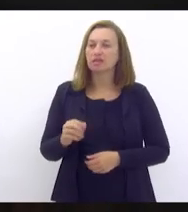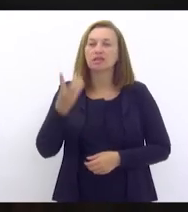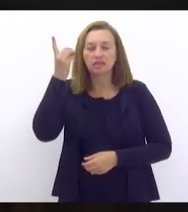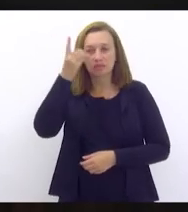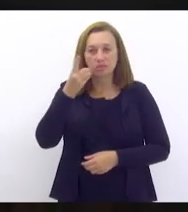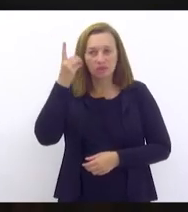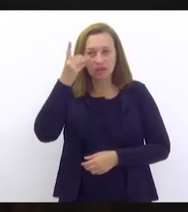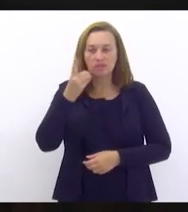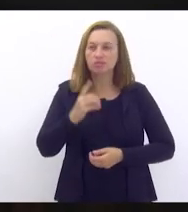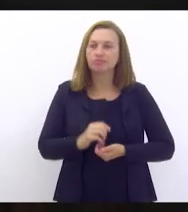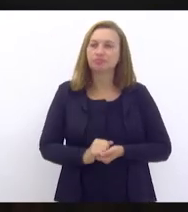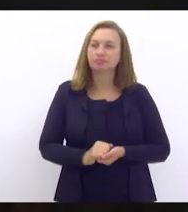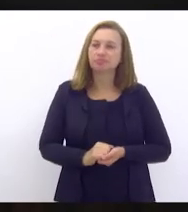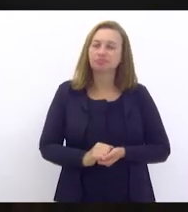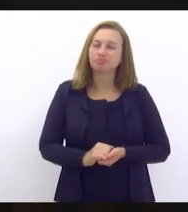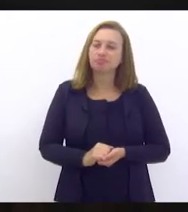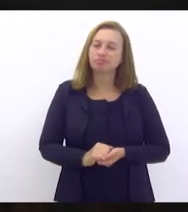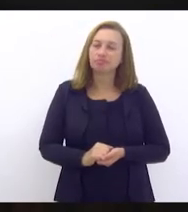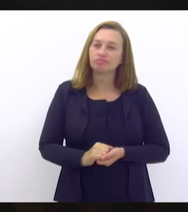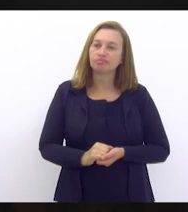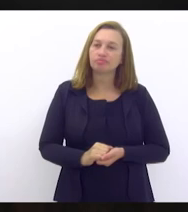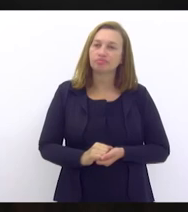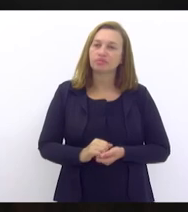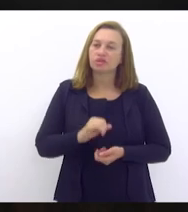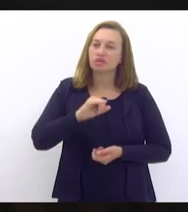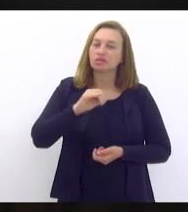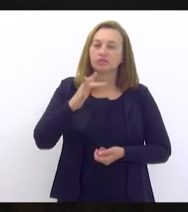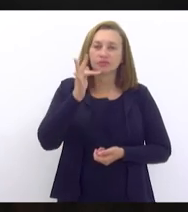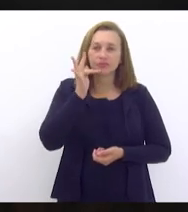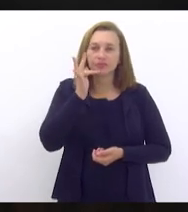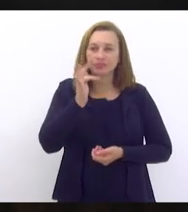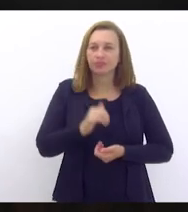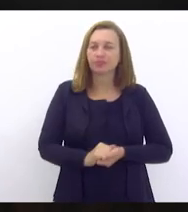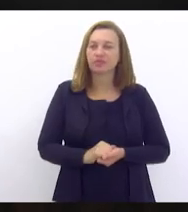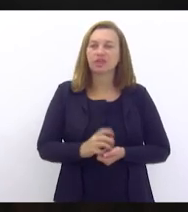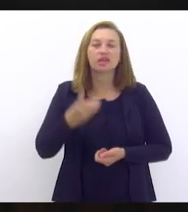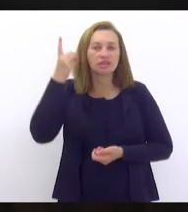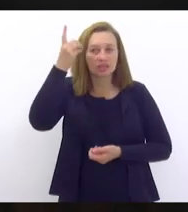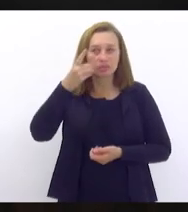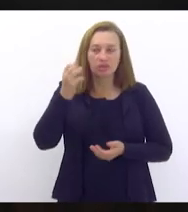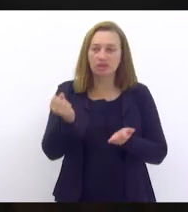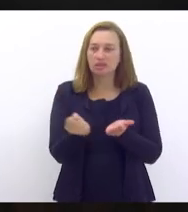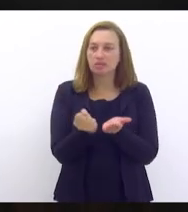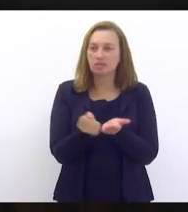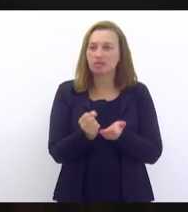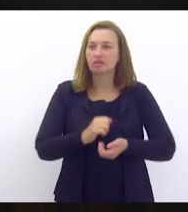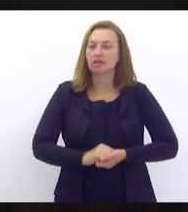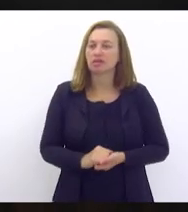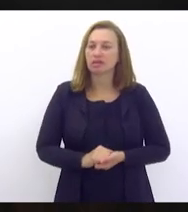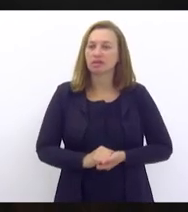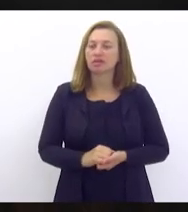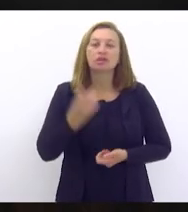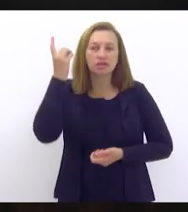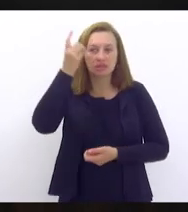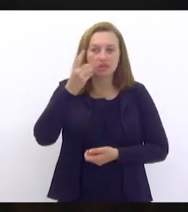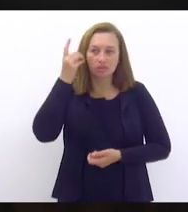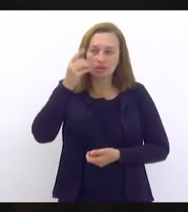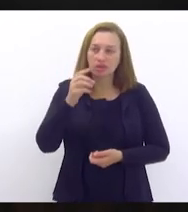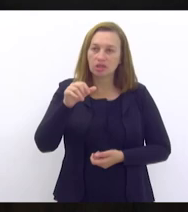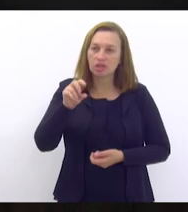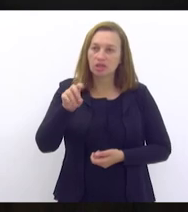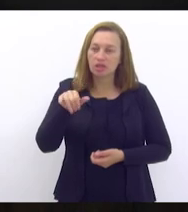Deputado Renato Miranda. Deputado Jorge Felipe Neto. Deputado Samuel Malafaia. Deputado